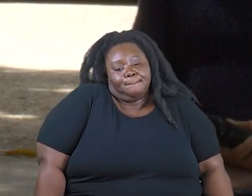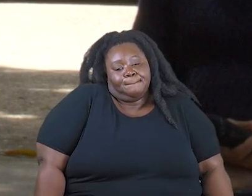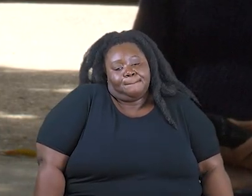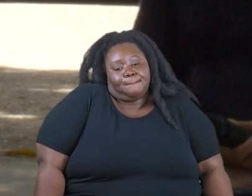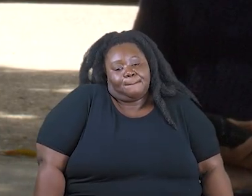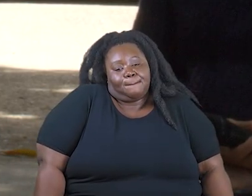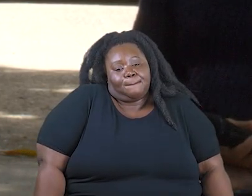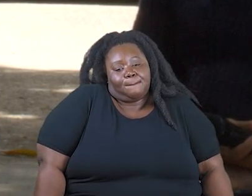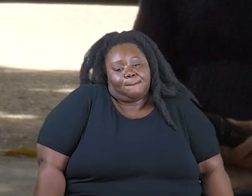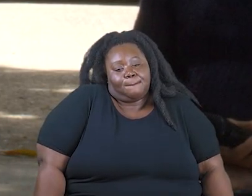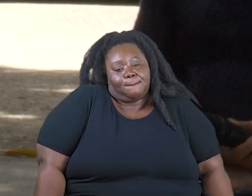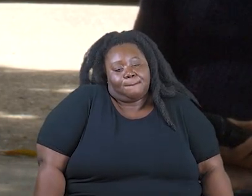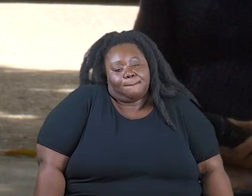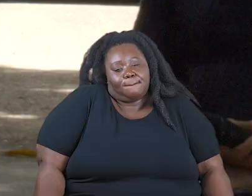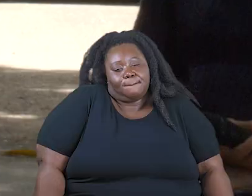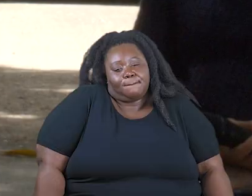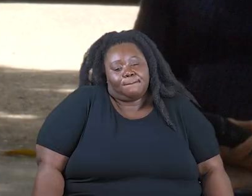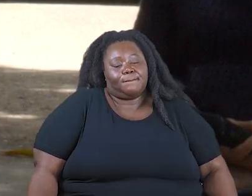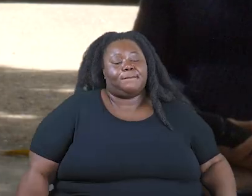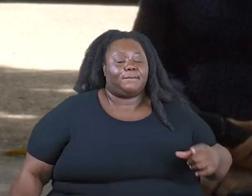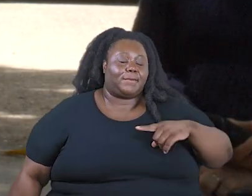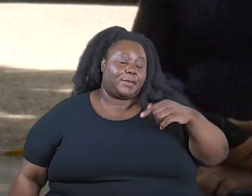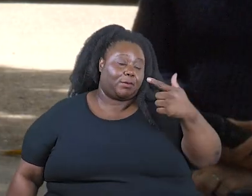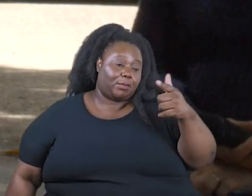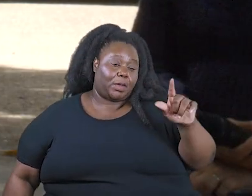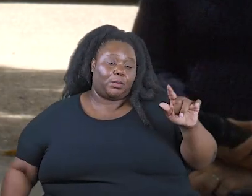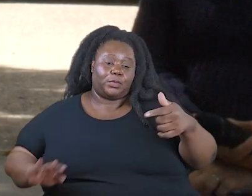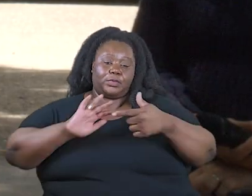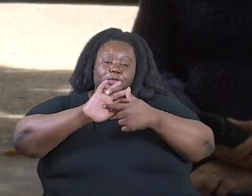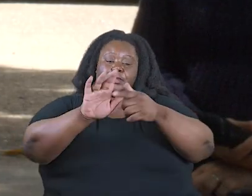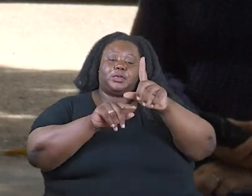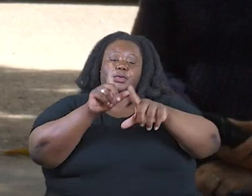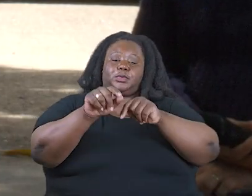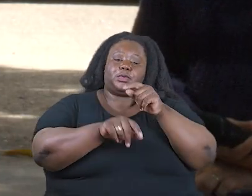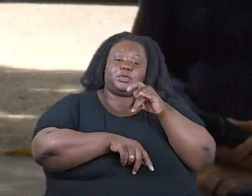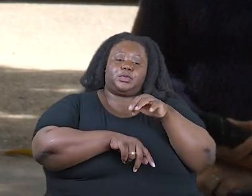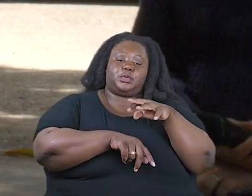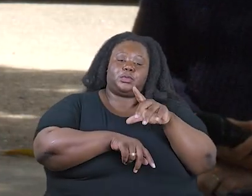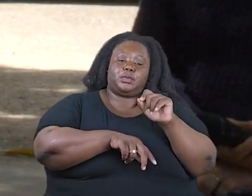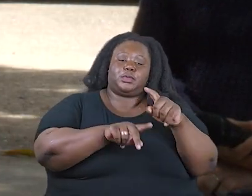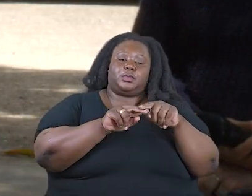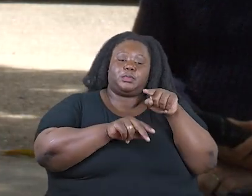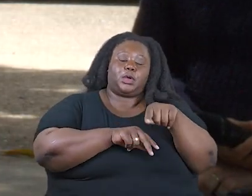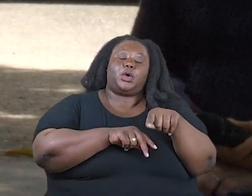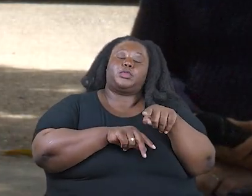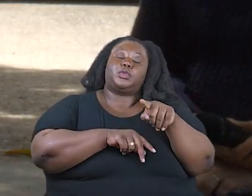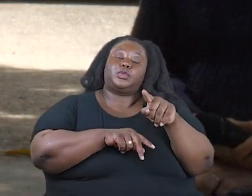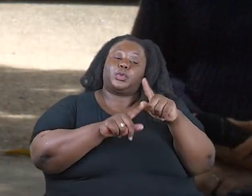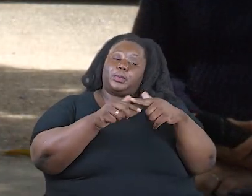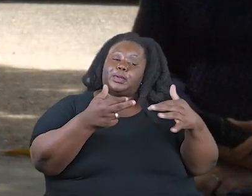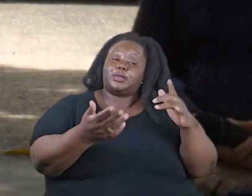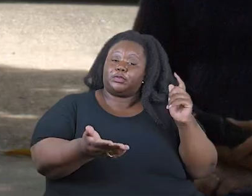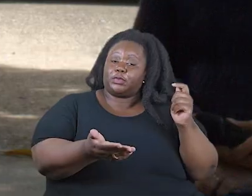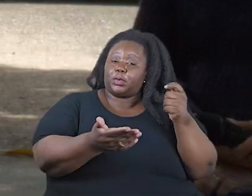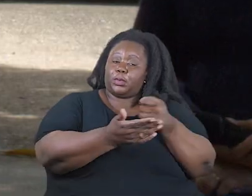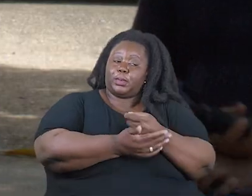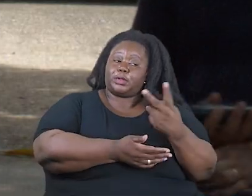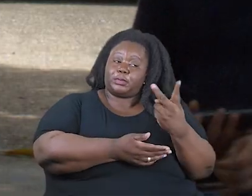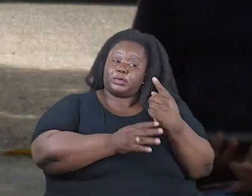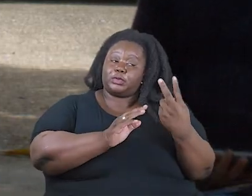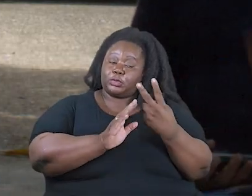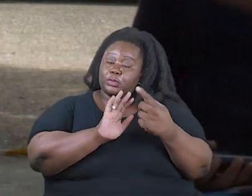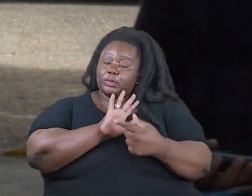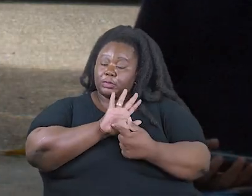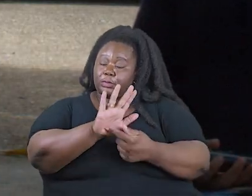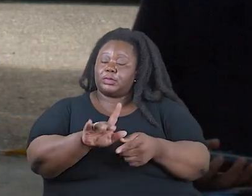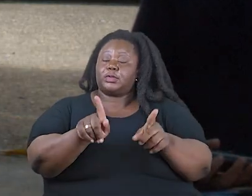Tem uma outra exposição aqui no Abílio Barreto, com curadoria do Marconi Drummond, a partir desse material que foi comprado para as outras duas exposições